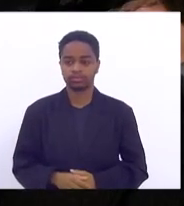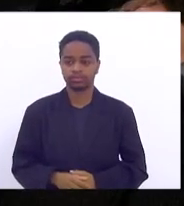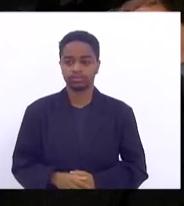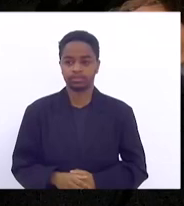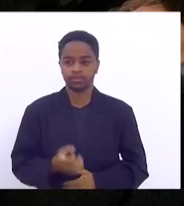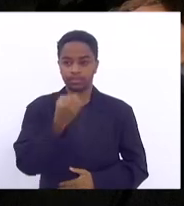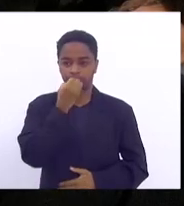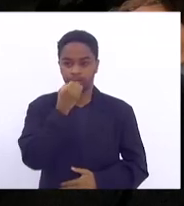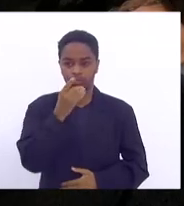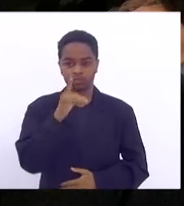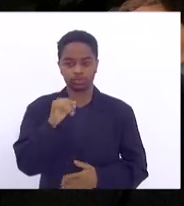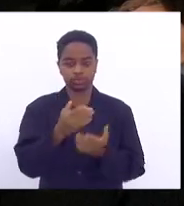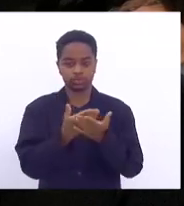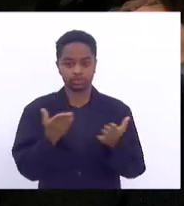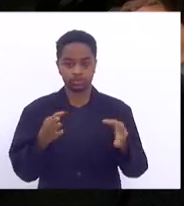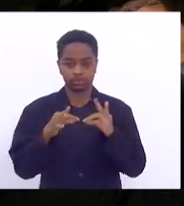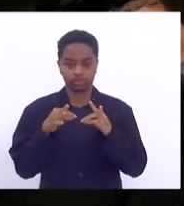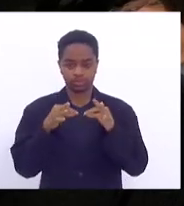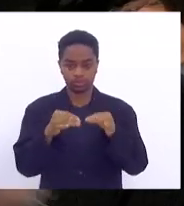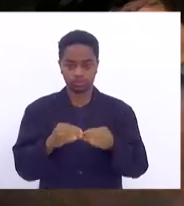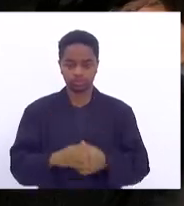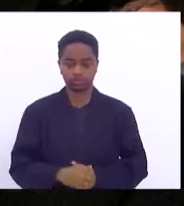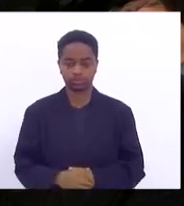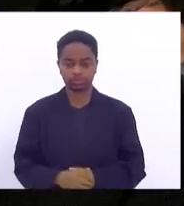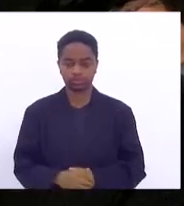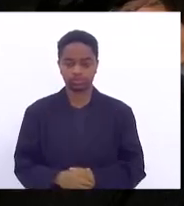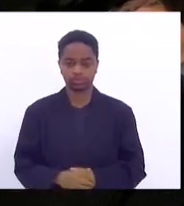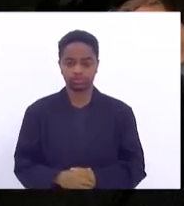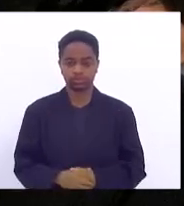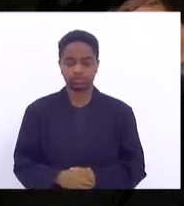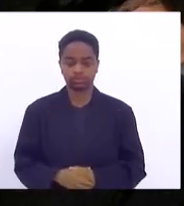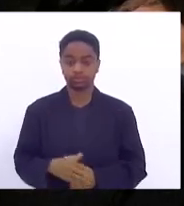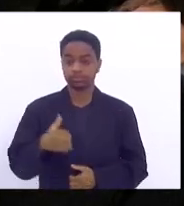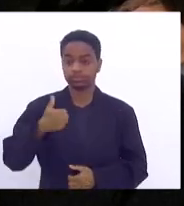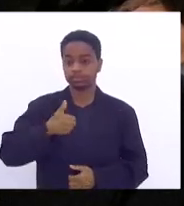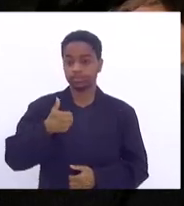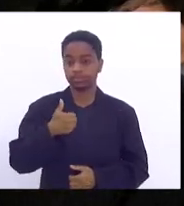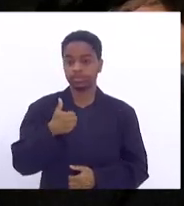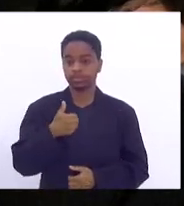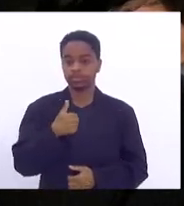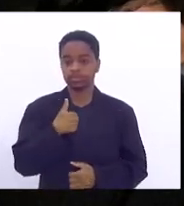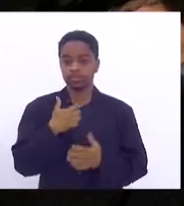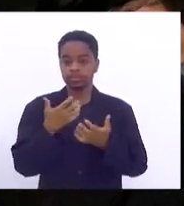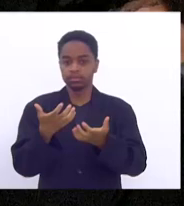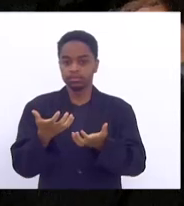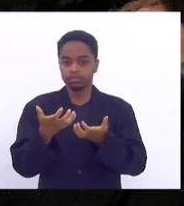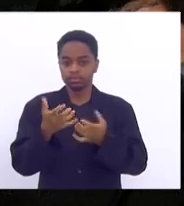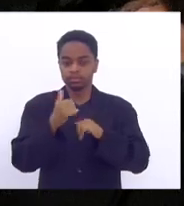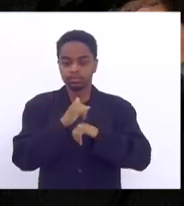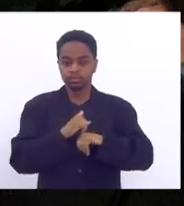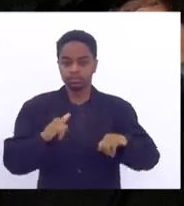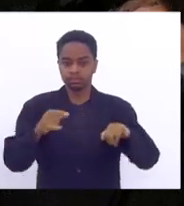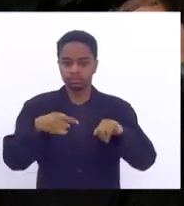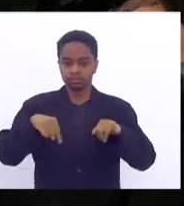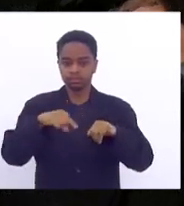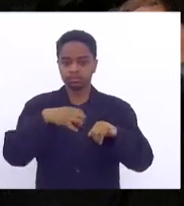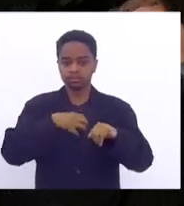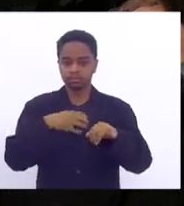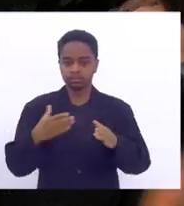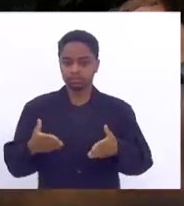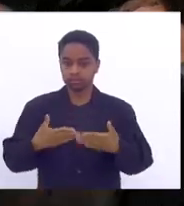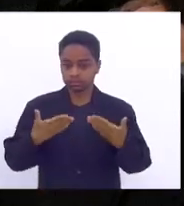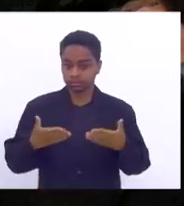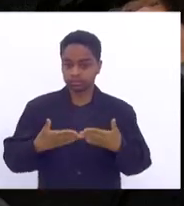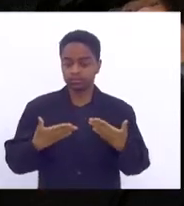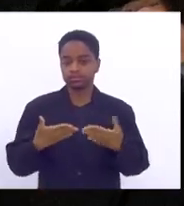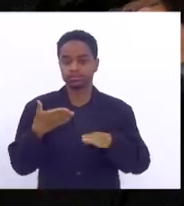todos Opa bom dia a todos e todas primeiramente eu quero dizer que é uma alegria muito grande